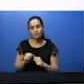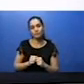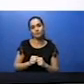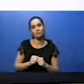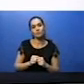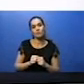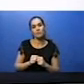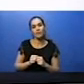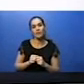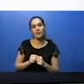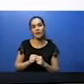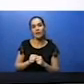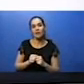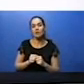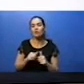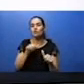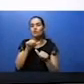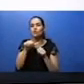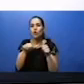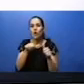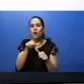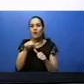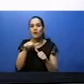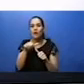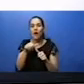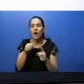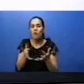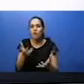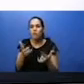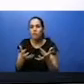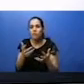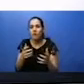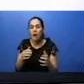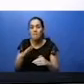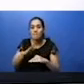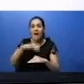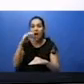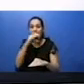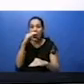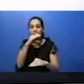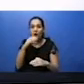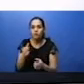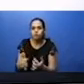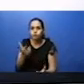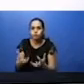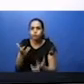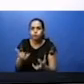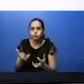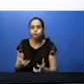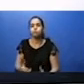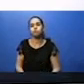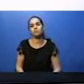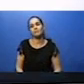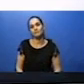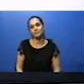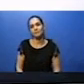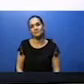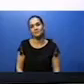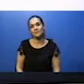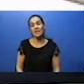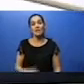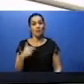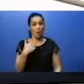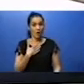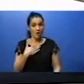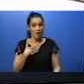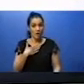tornar mais agitado. Se eu continuar aquecendo, ele vai ficar mais agitado, que seria o estado gasoso. Então, assim eu